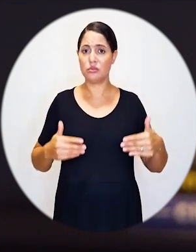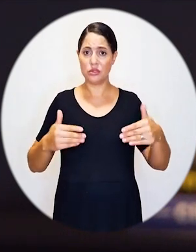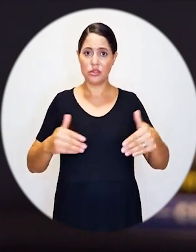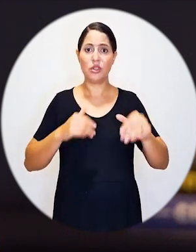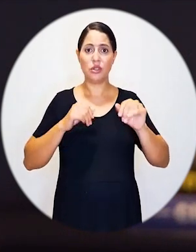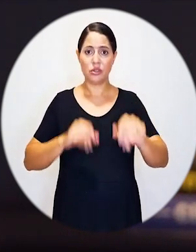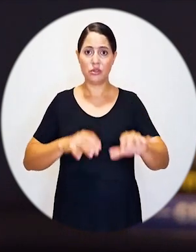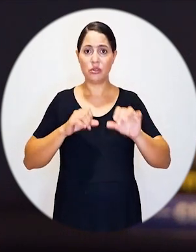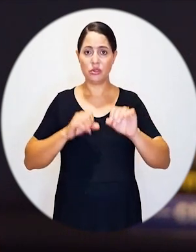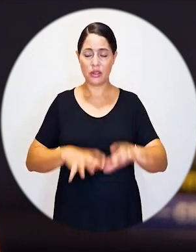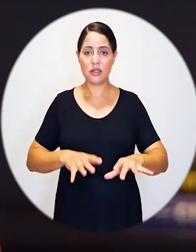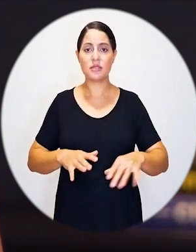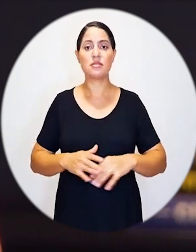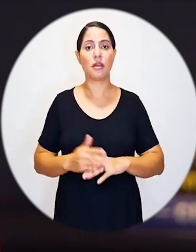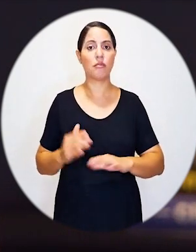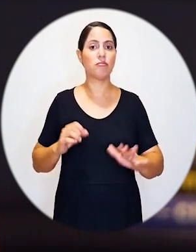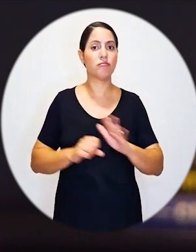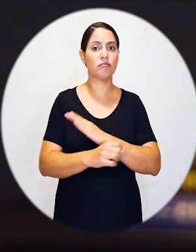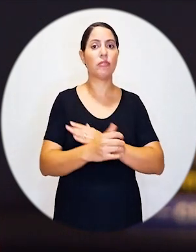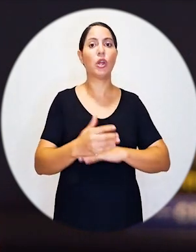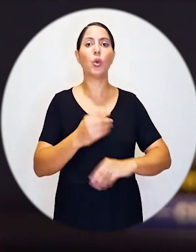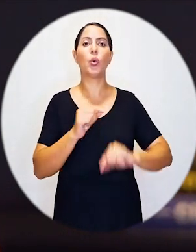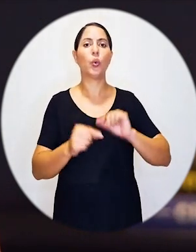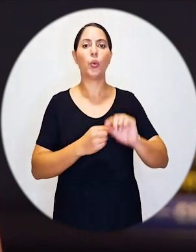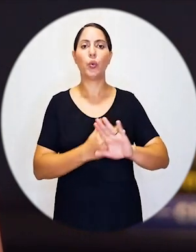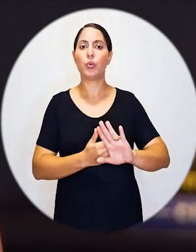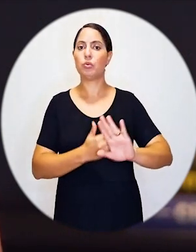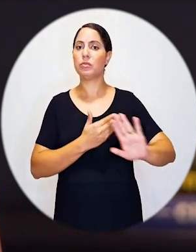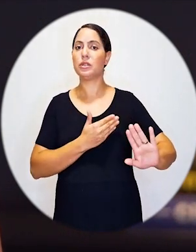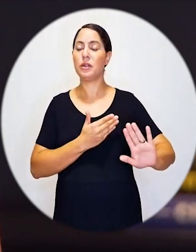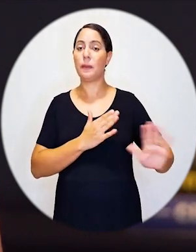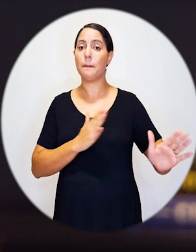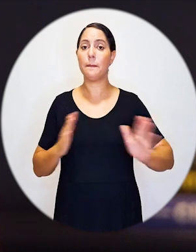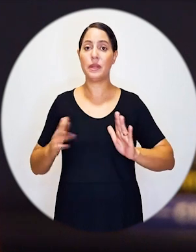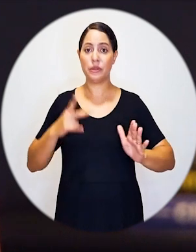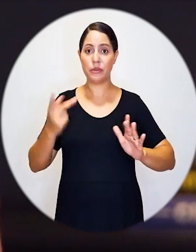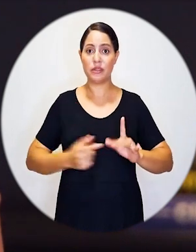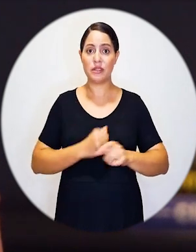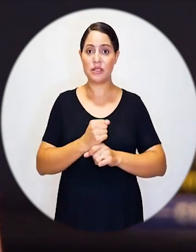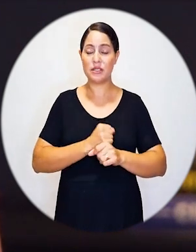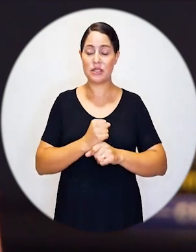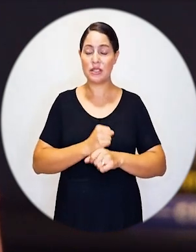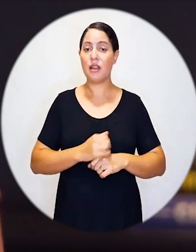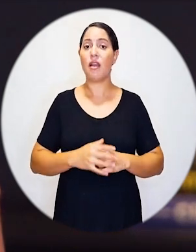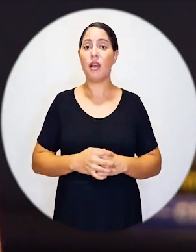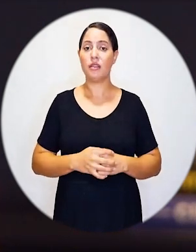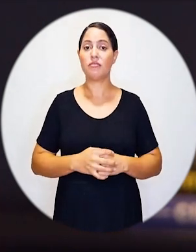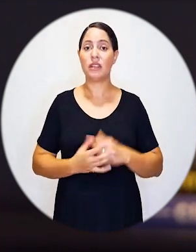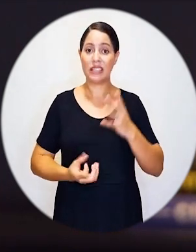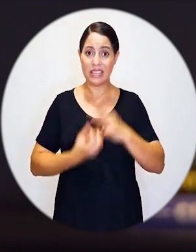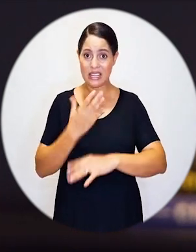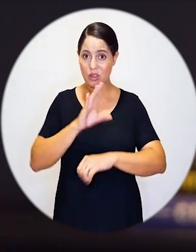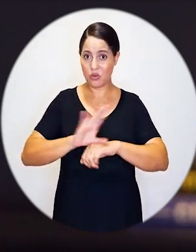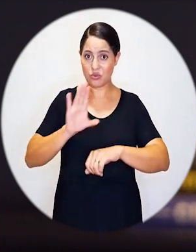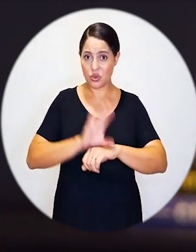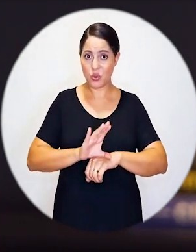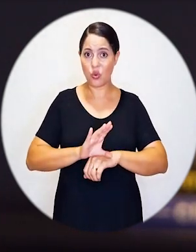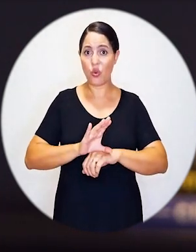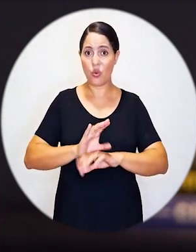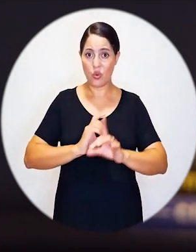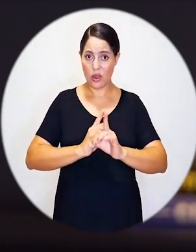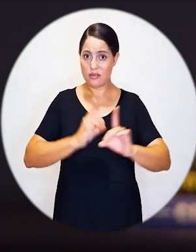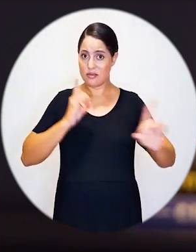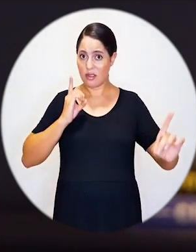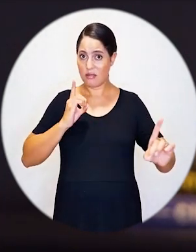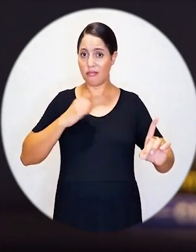até 10 de março deste ano a criação de novas vagas e cursos de graduação à distância. A Ordem dos Advogados do